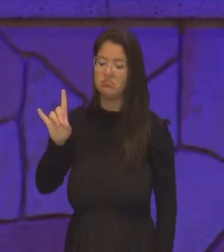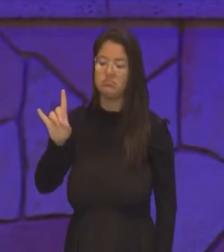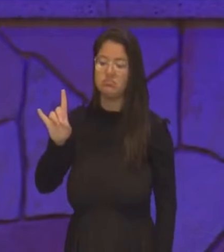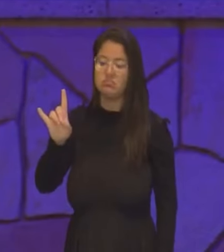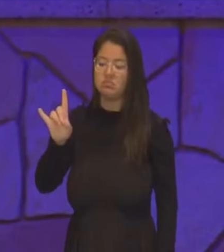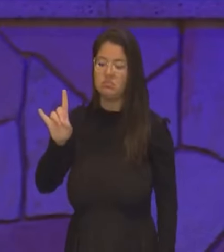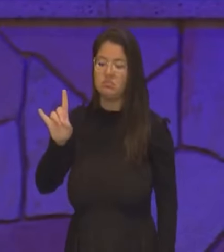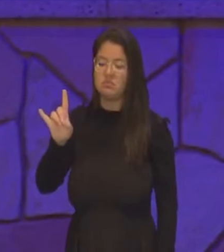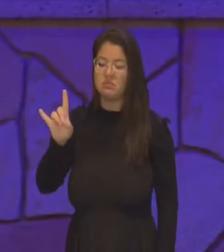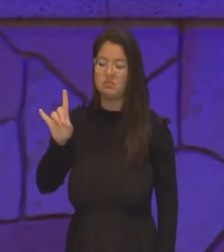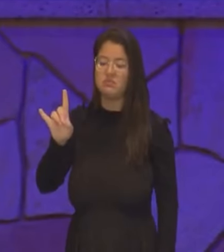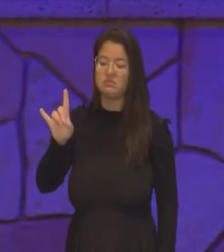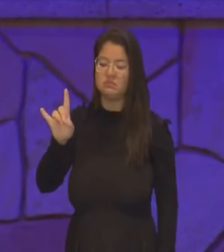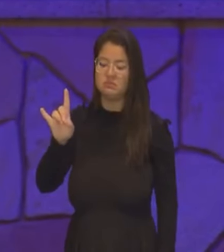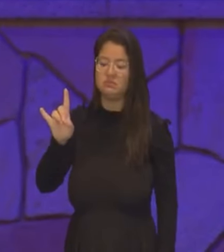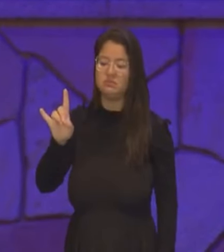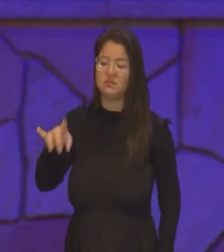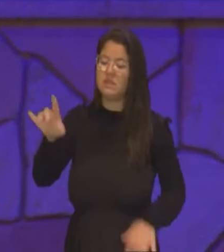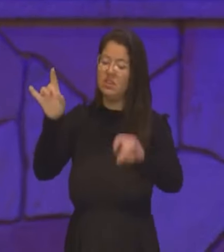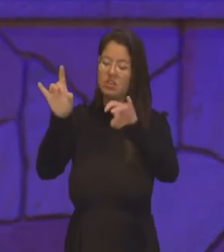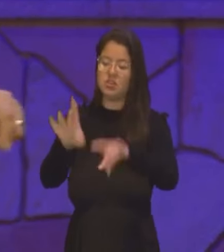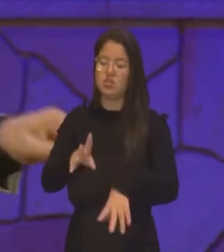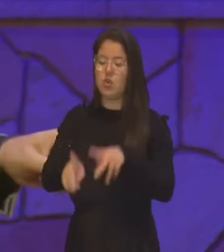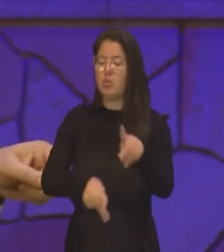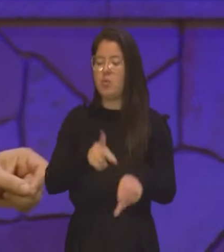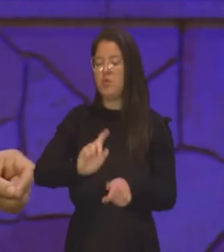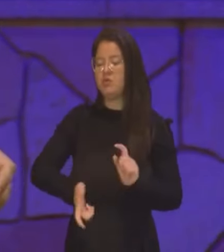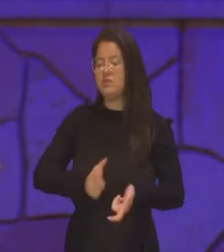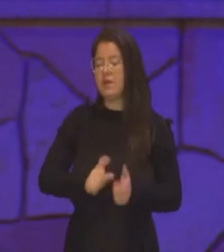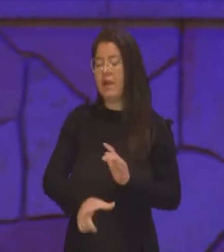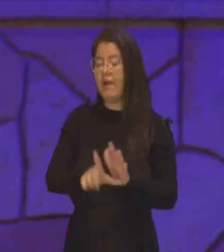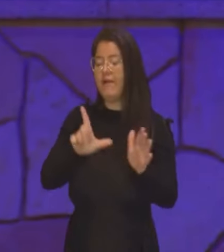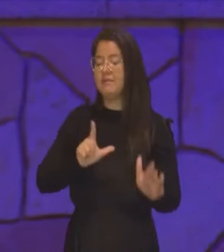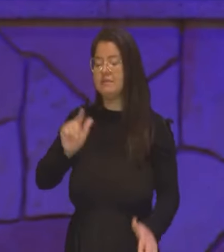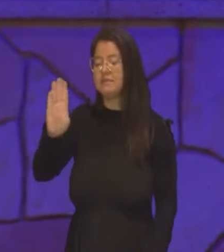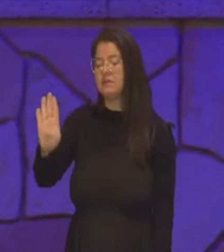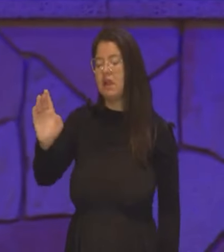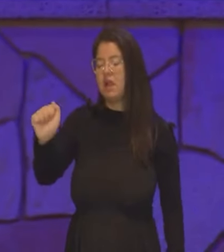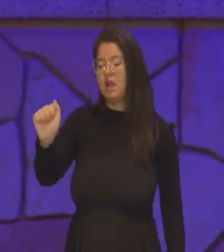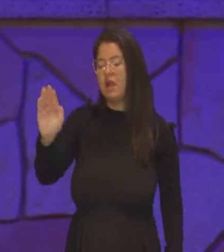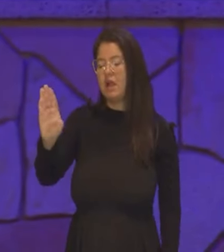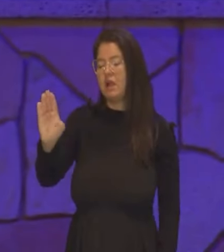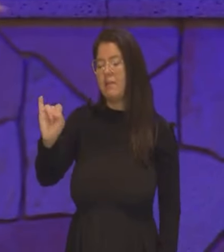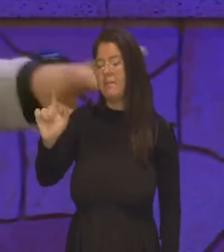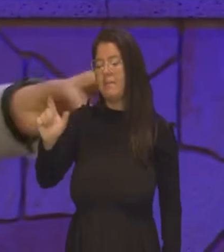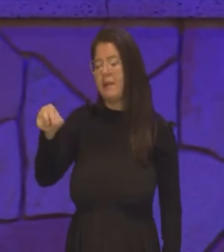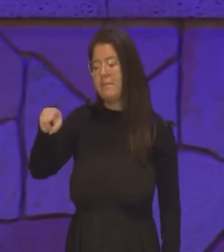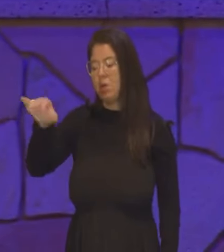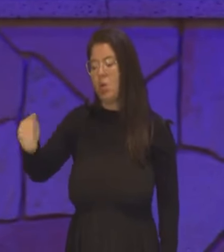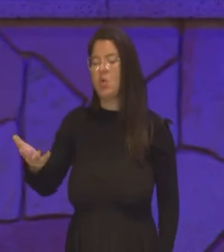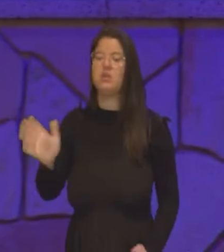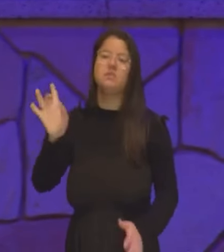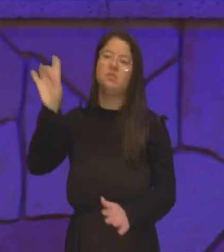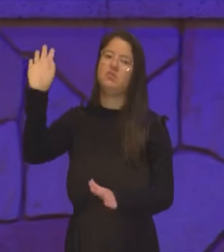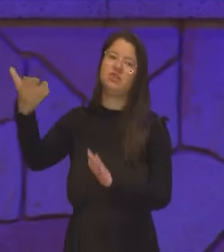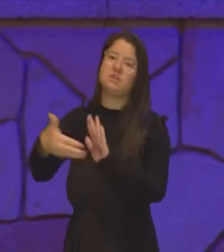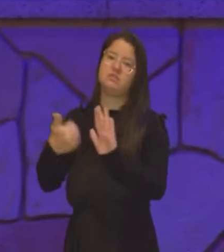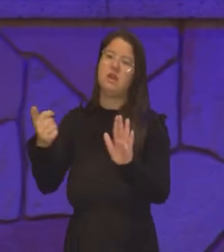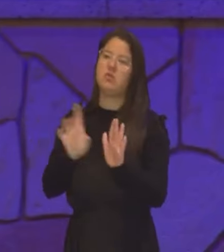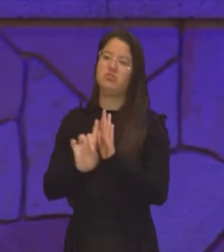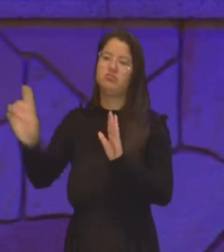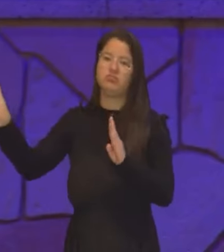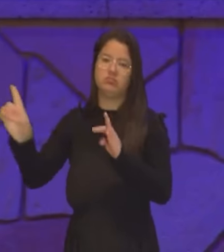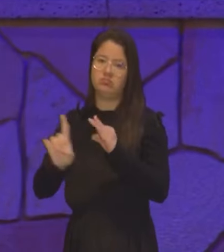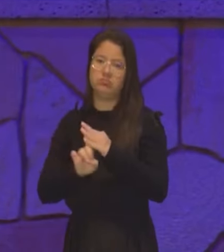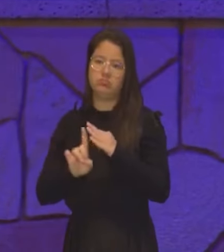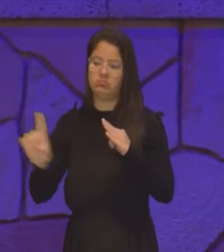Israel antes mesmo da Babilônia chegar naquele lugar. Deus já havia se retirado,